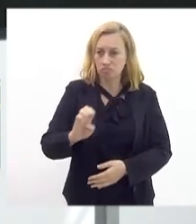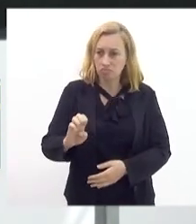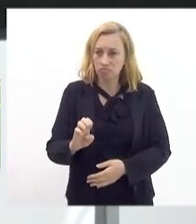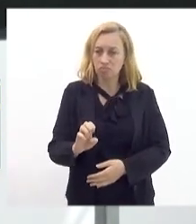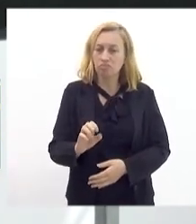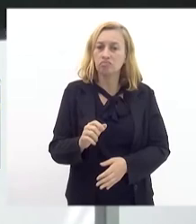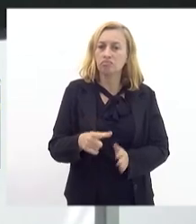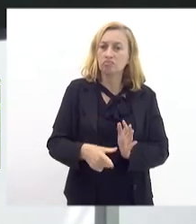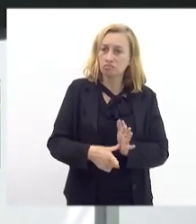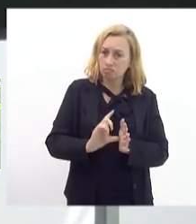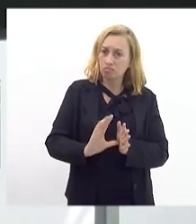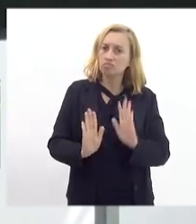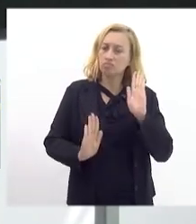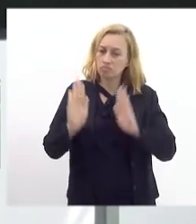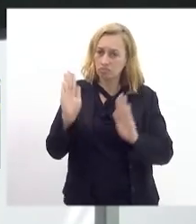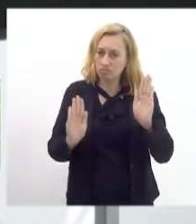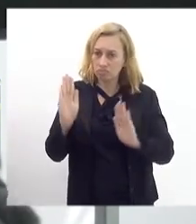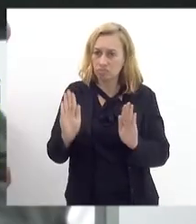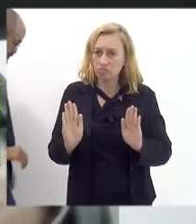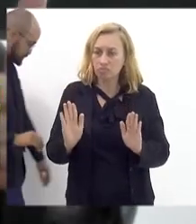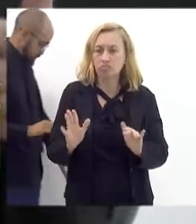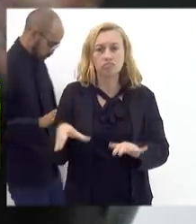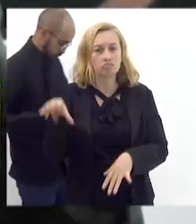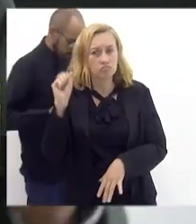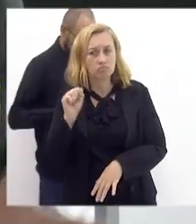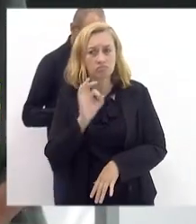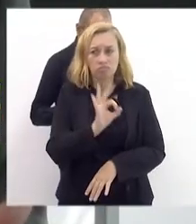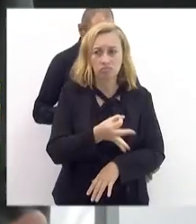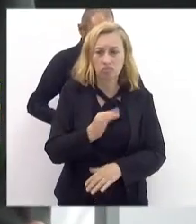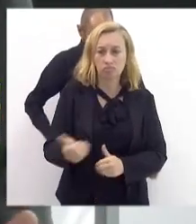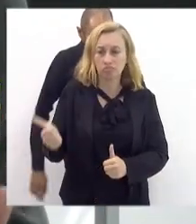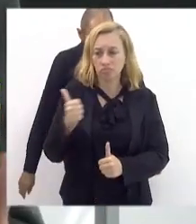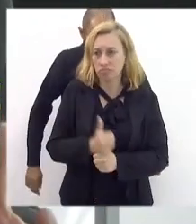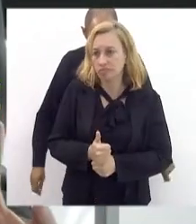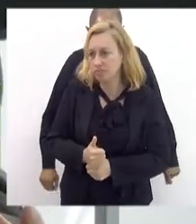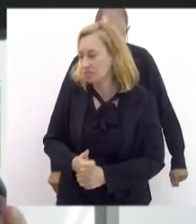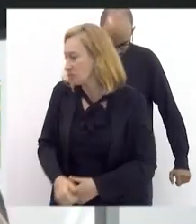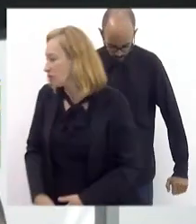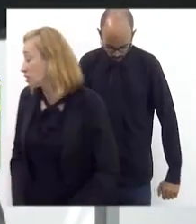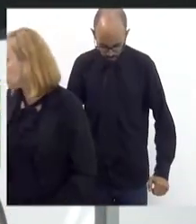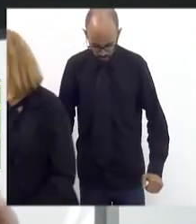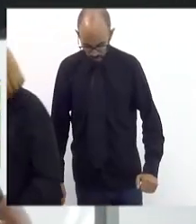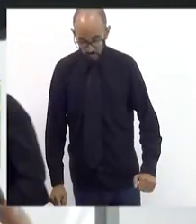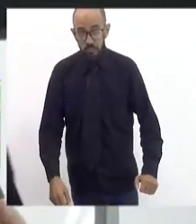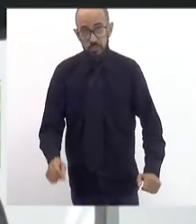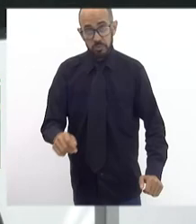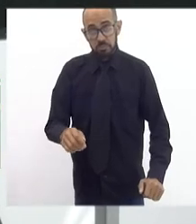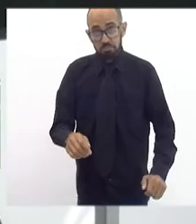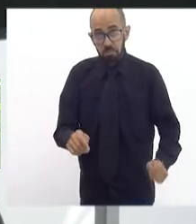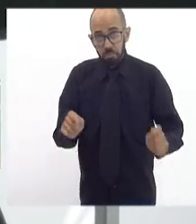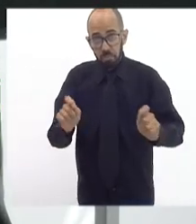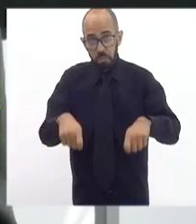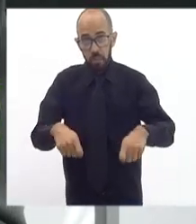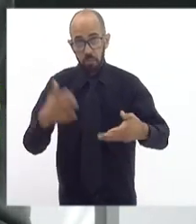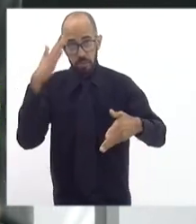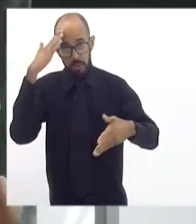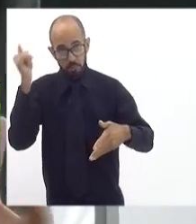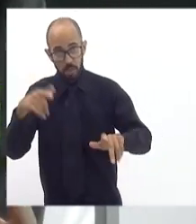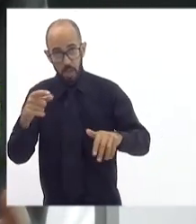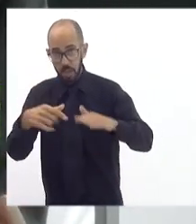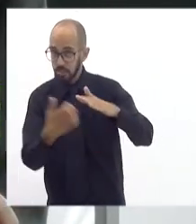antes de licenciar as flores você ouviria certamente de muitos que Esse empreendimento não